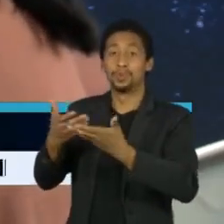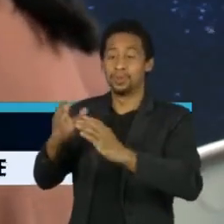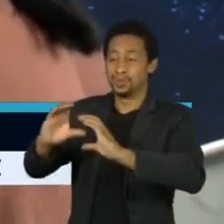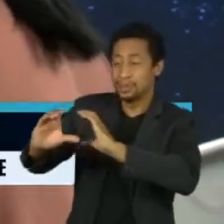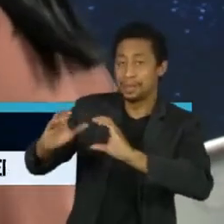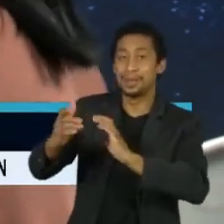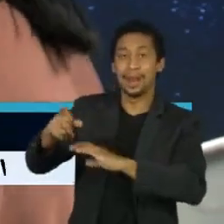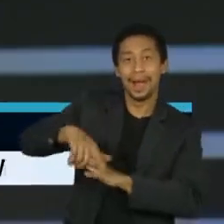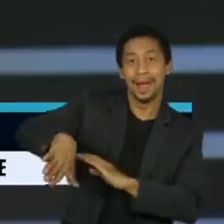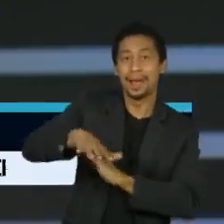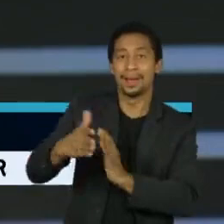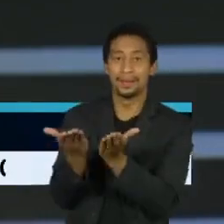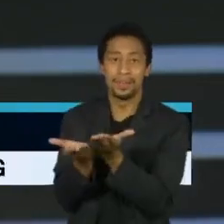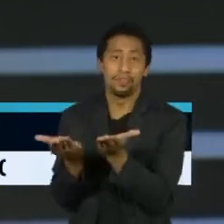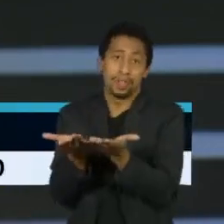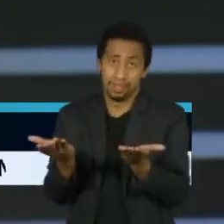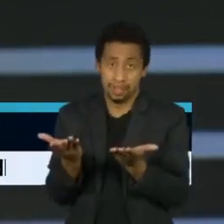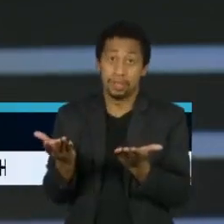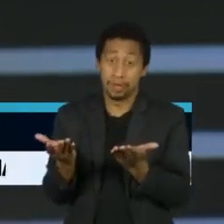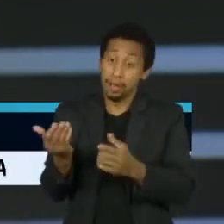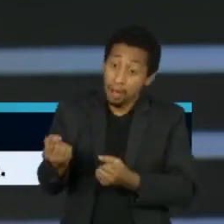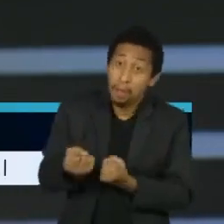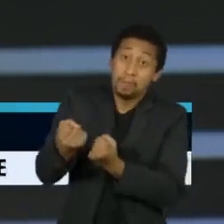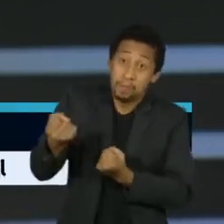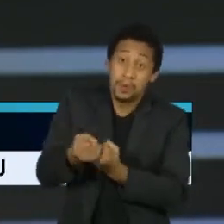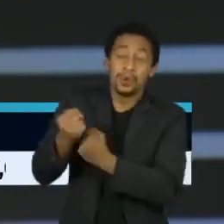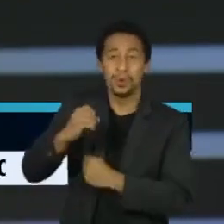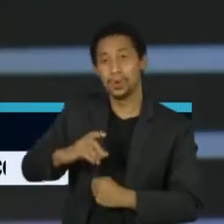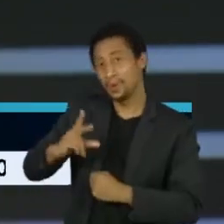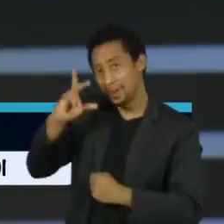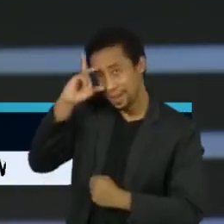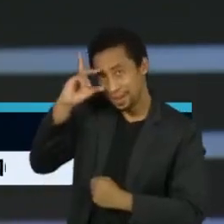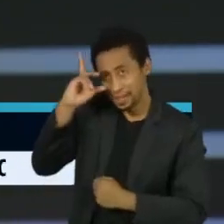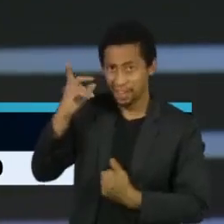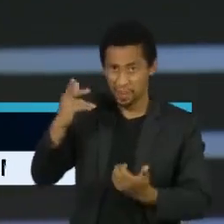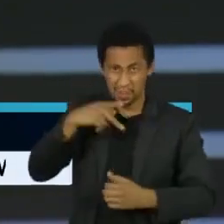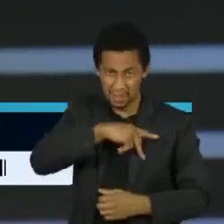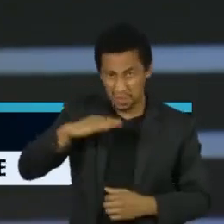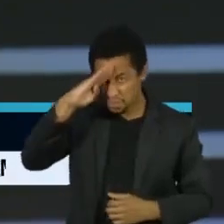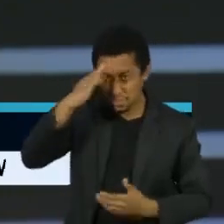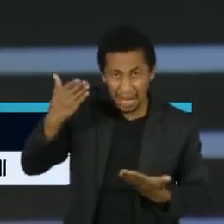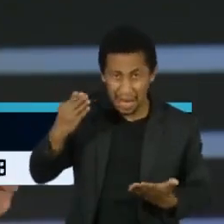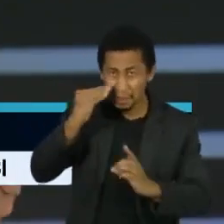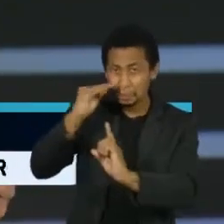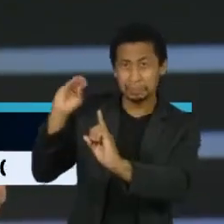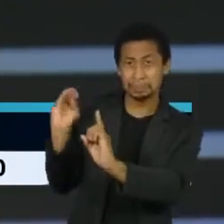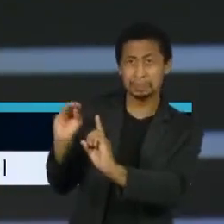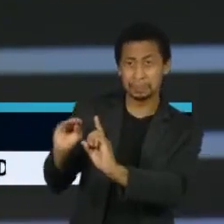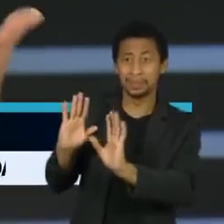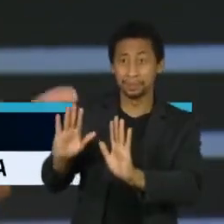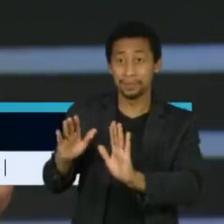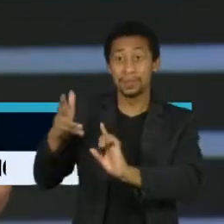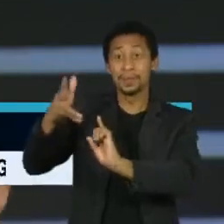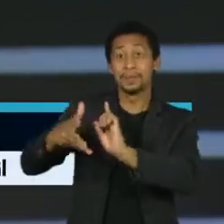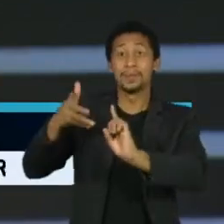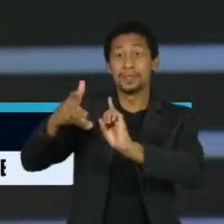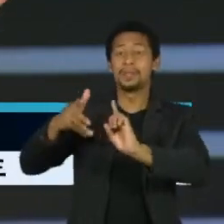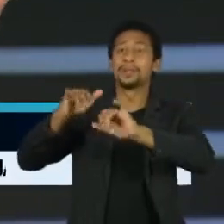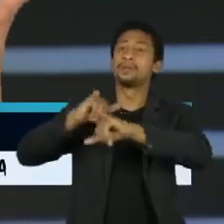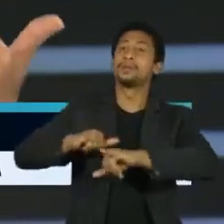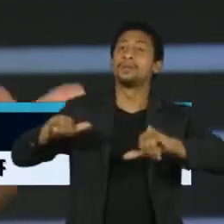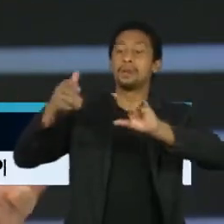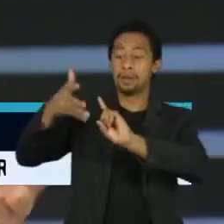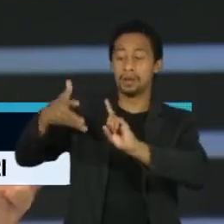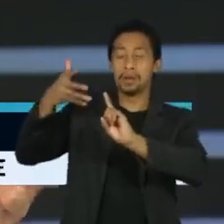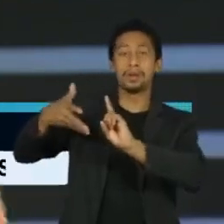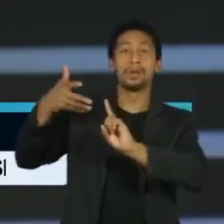comunicação evangélico. Esses, sim, fizeram lobby para o André Mendonça, não o presidente Bolsonaro. E aí, nesse discurso de verdade, o